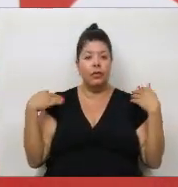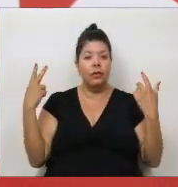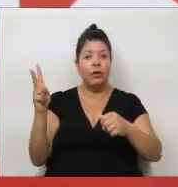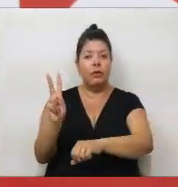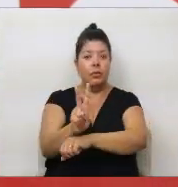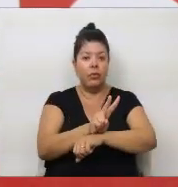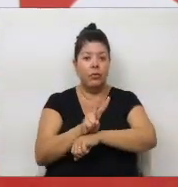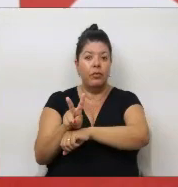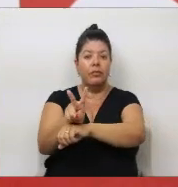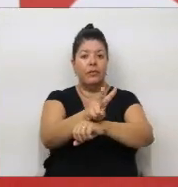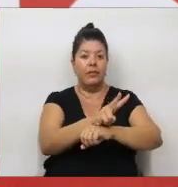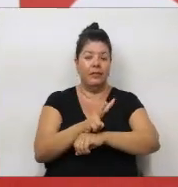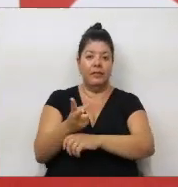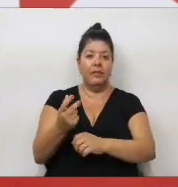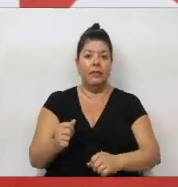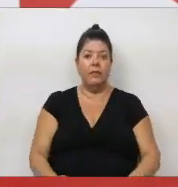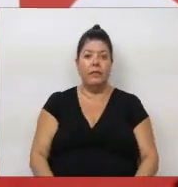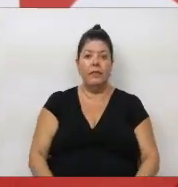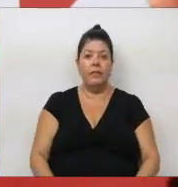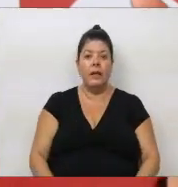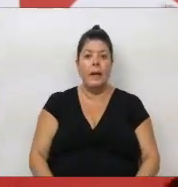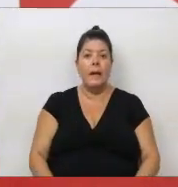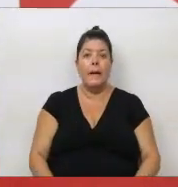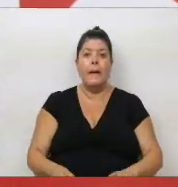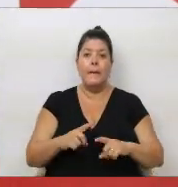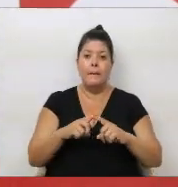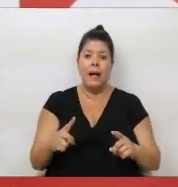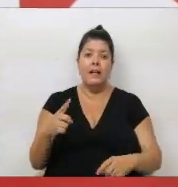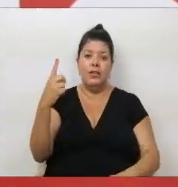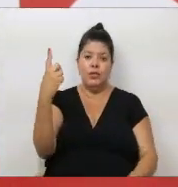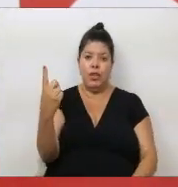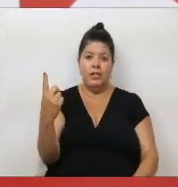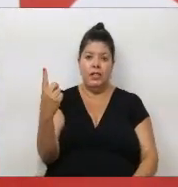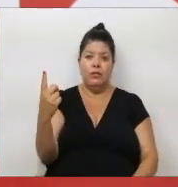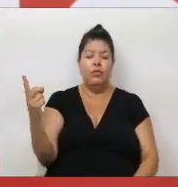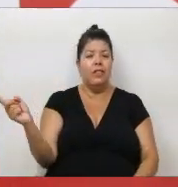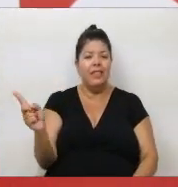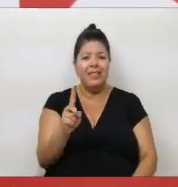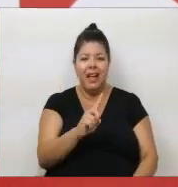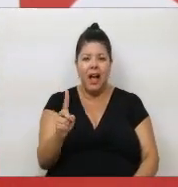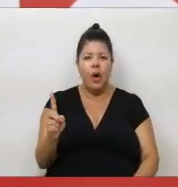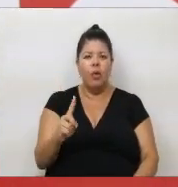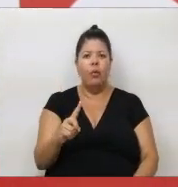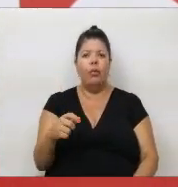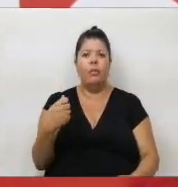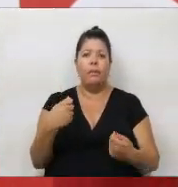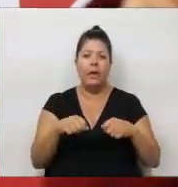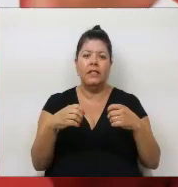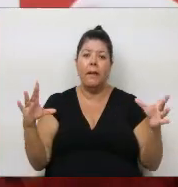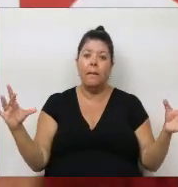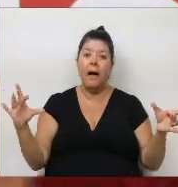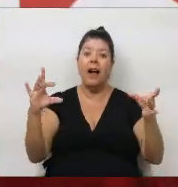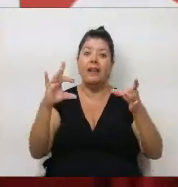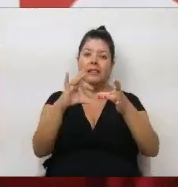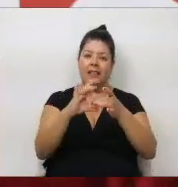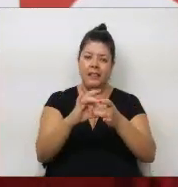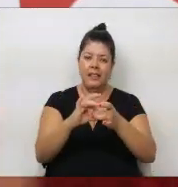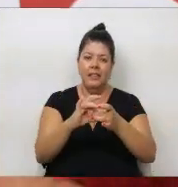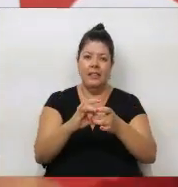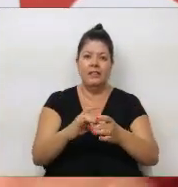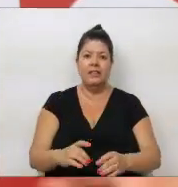preservação. Só que isso, óbvio, o município vai fazer sozinho? Não, o município tem que fazer com parcerias e promover